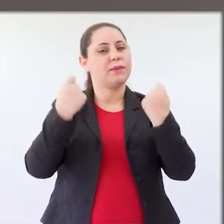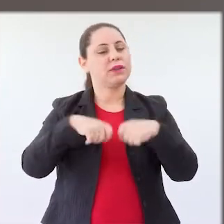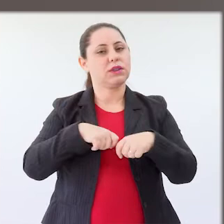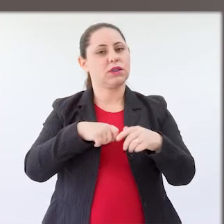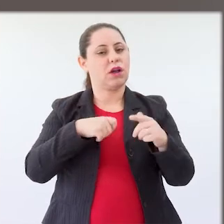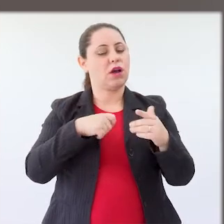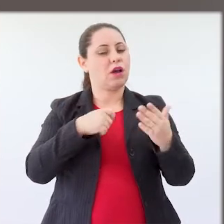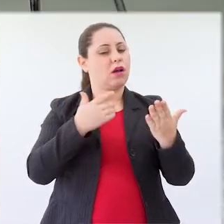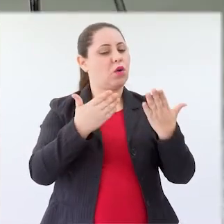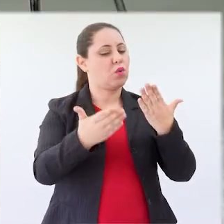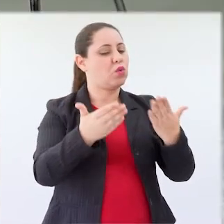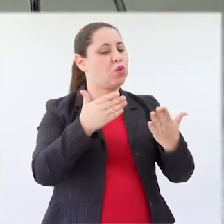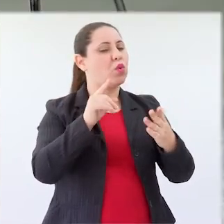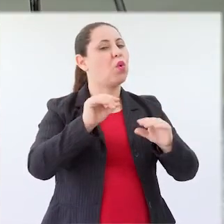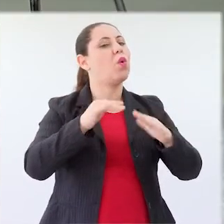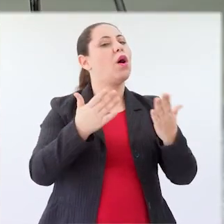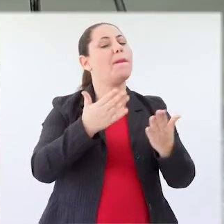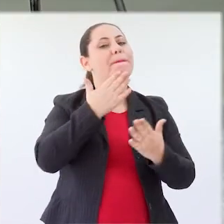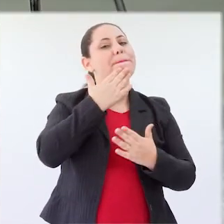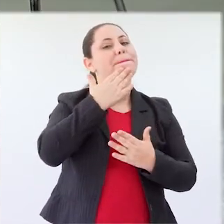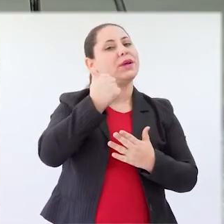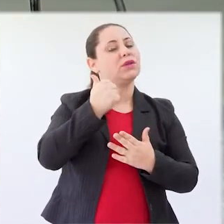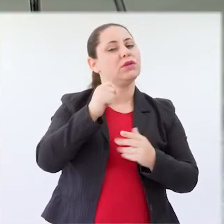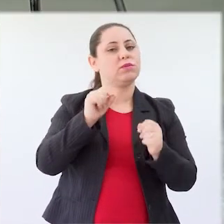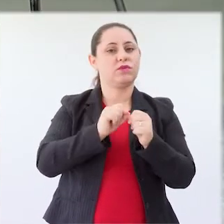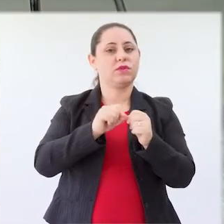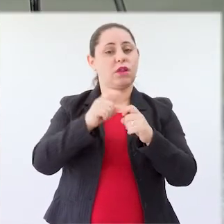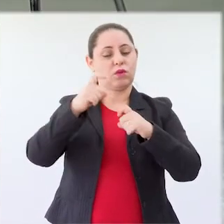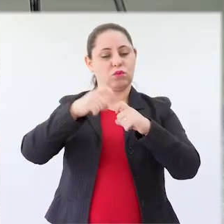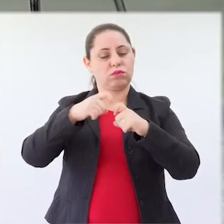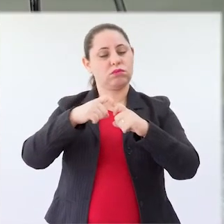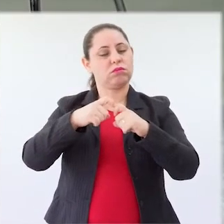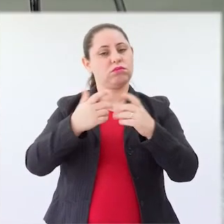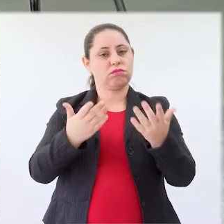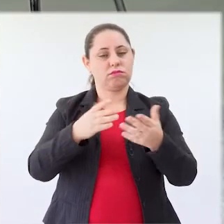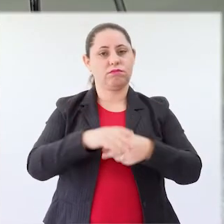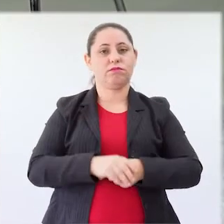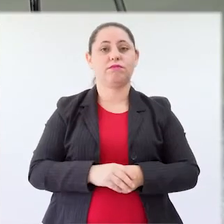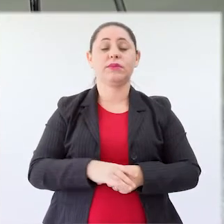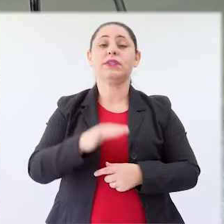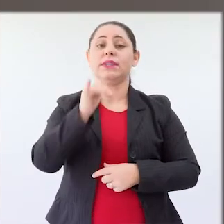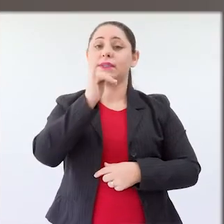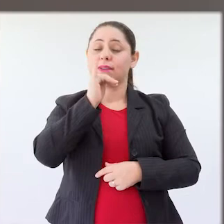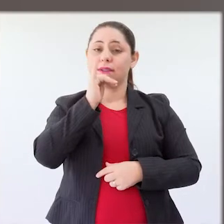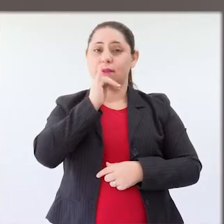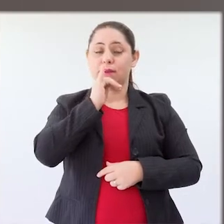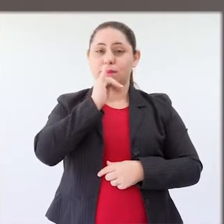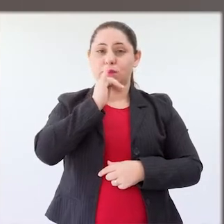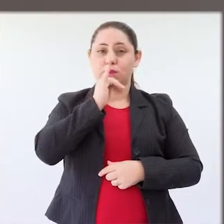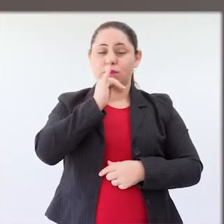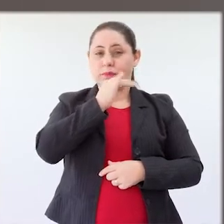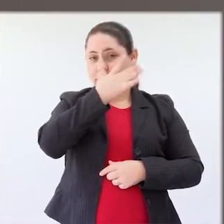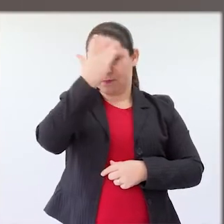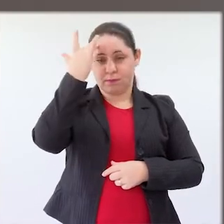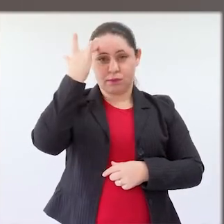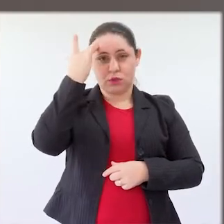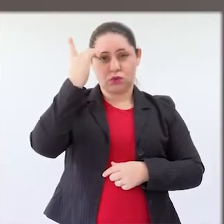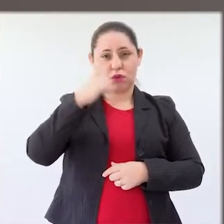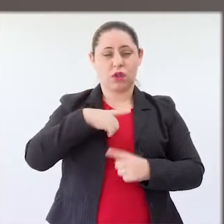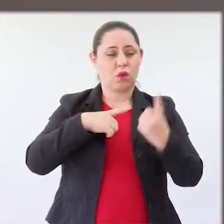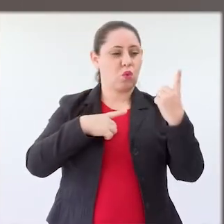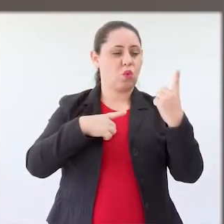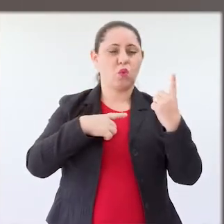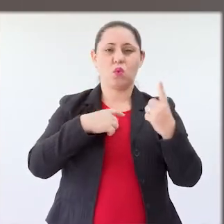ponderar o risco-benefício para realizar esse procedimento aí lá no consultório. Agora, por exemplo, o